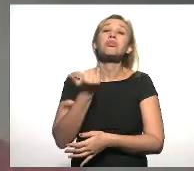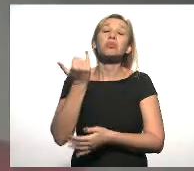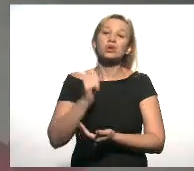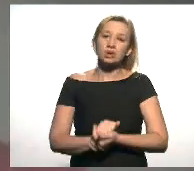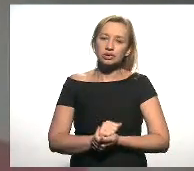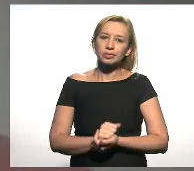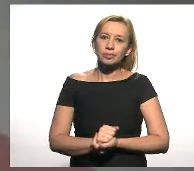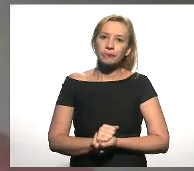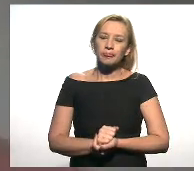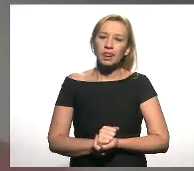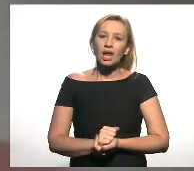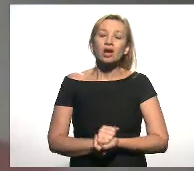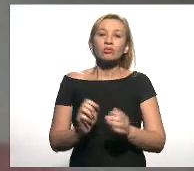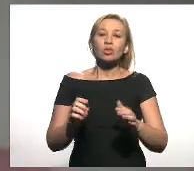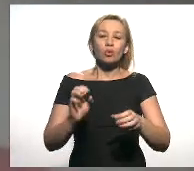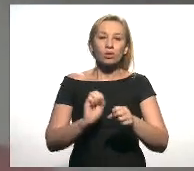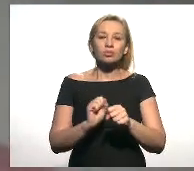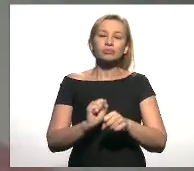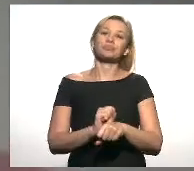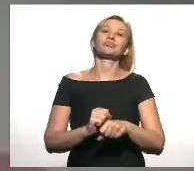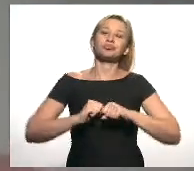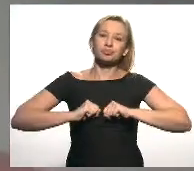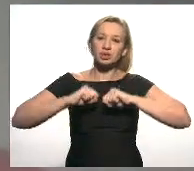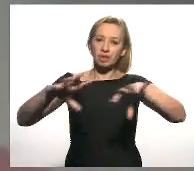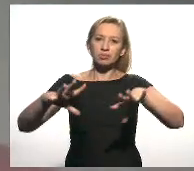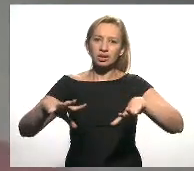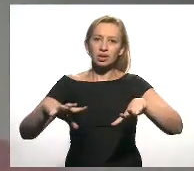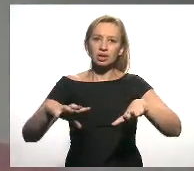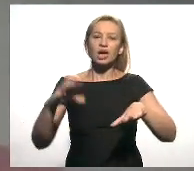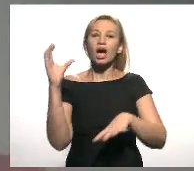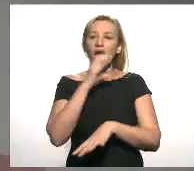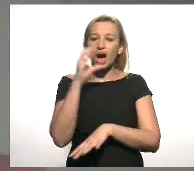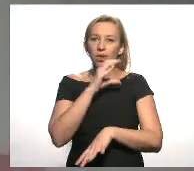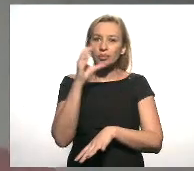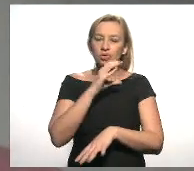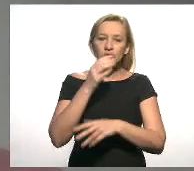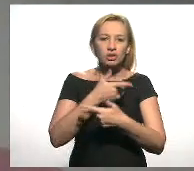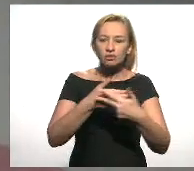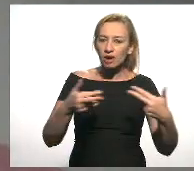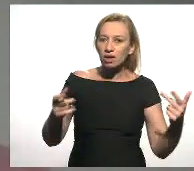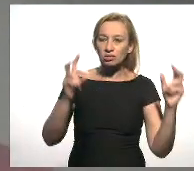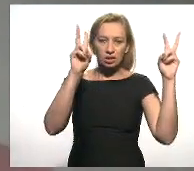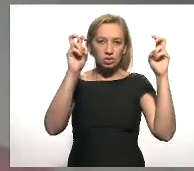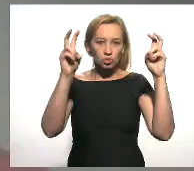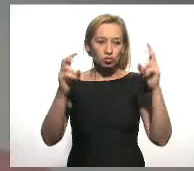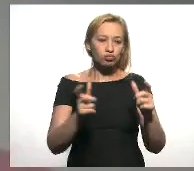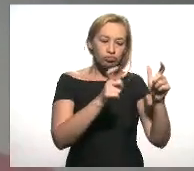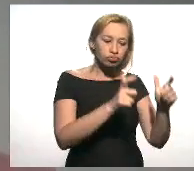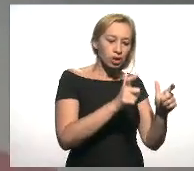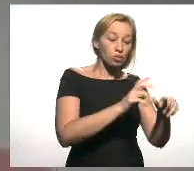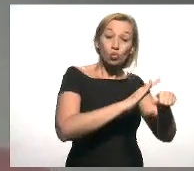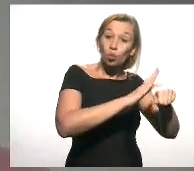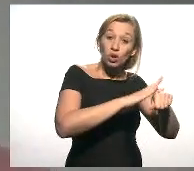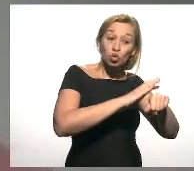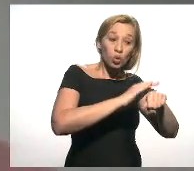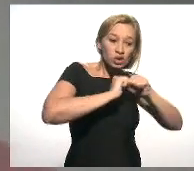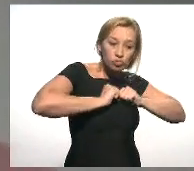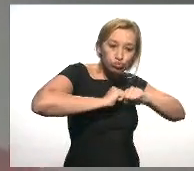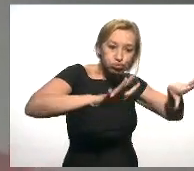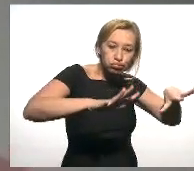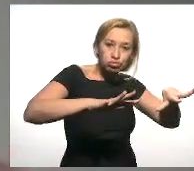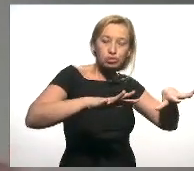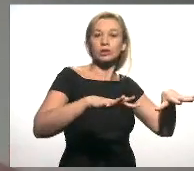momento emergencial sob vários aspectos. De um lado, uma doença grave se espalhando rapidamente